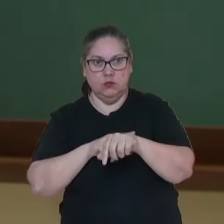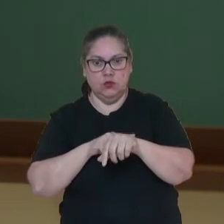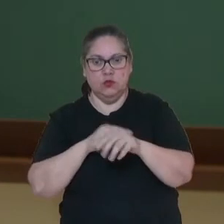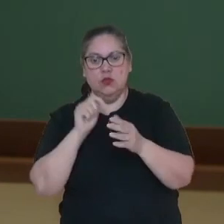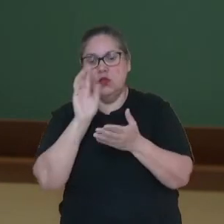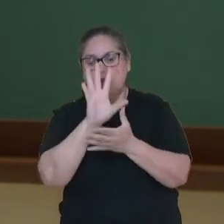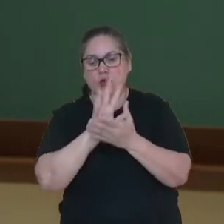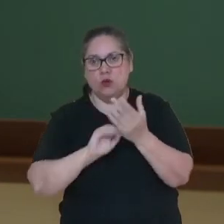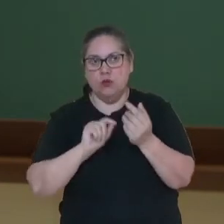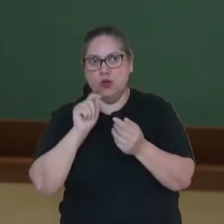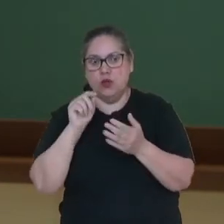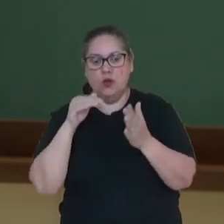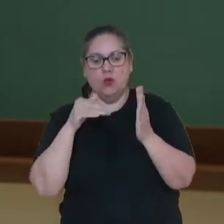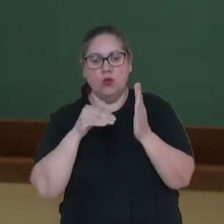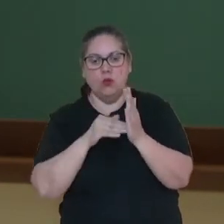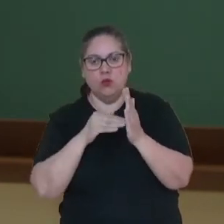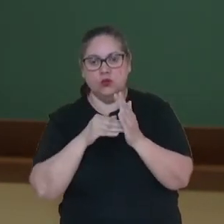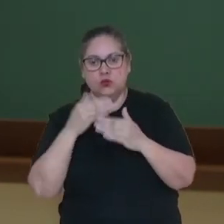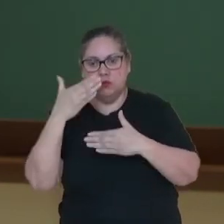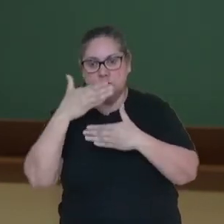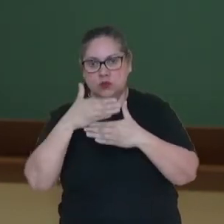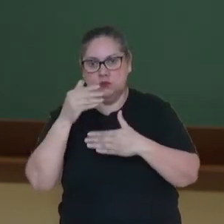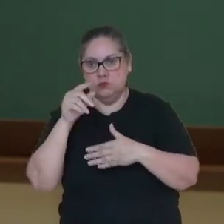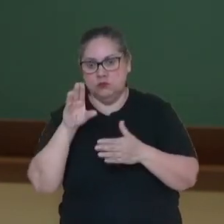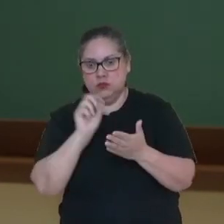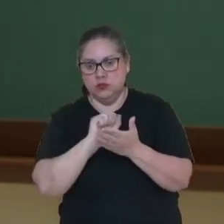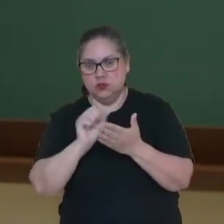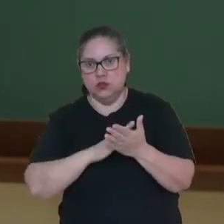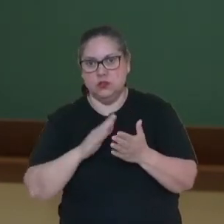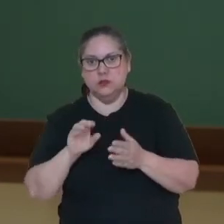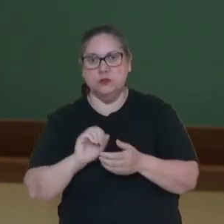vocês copiarem o último slide do nosso exercício.